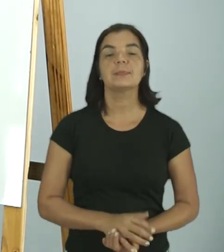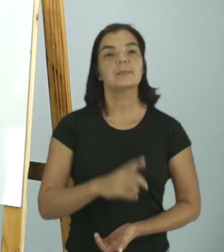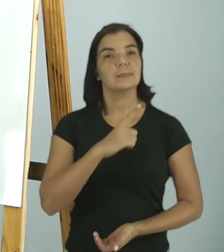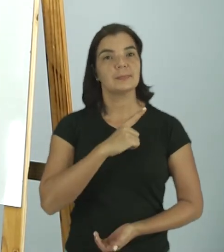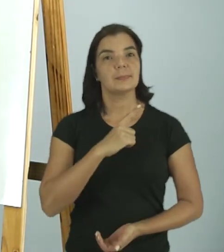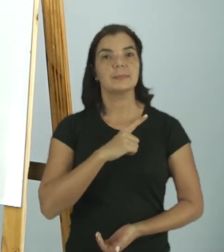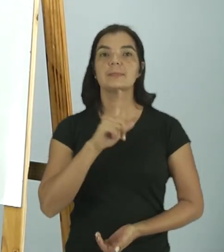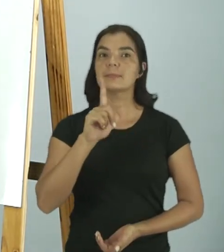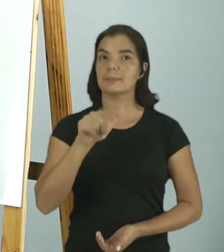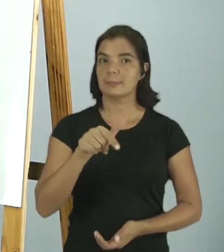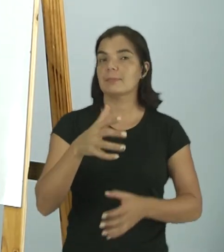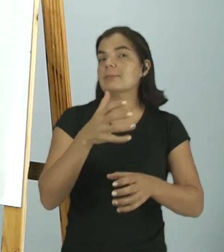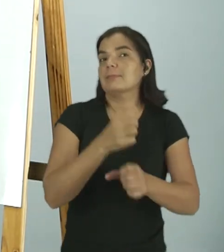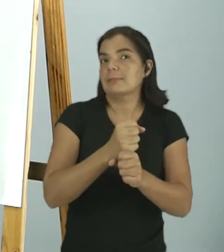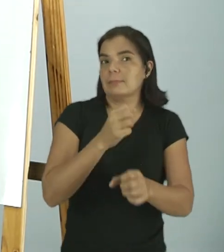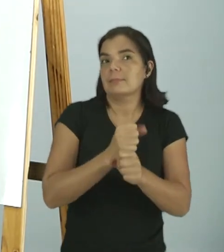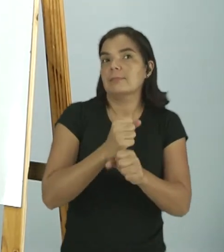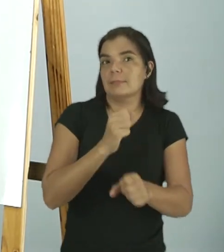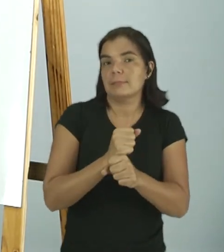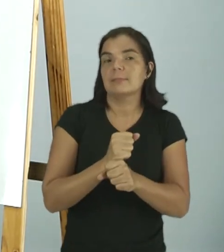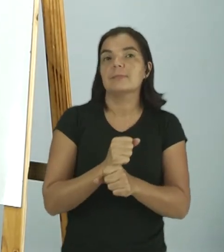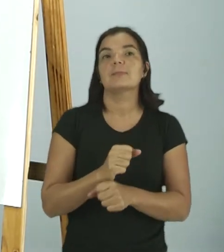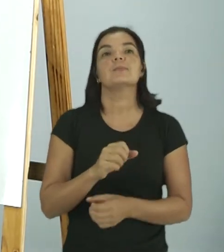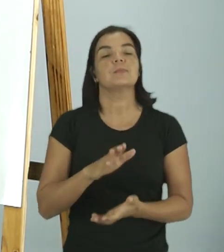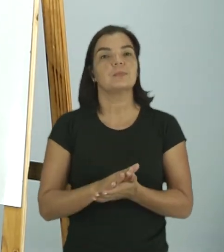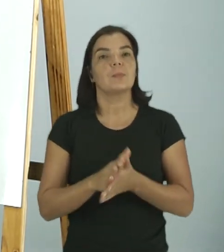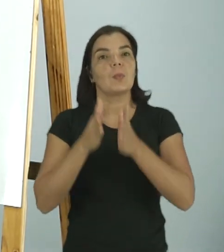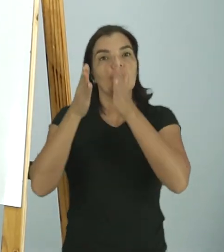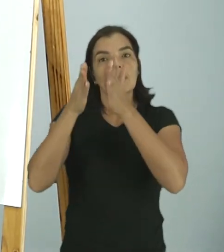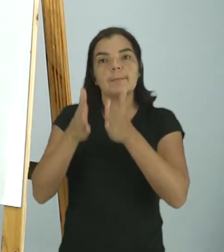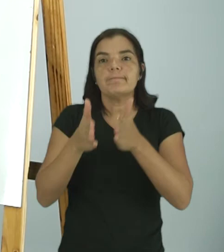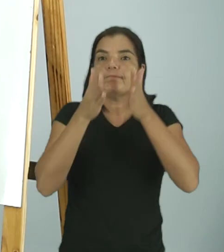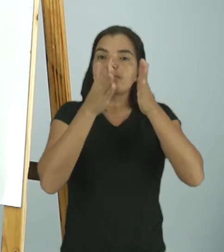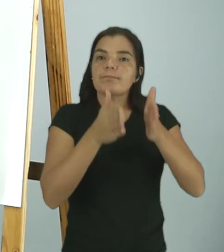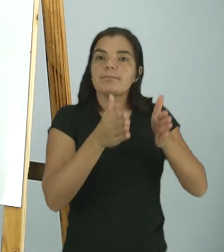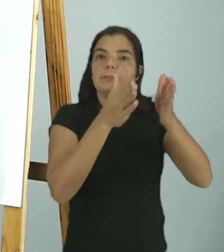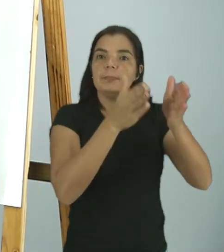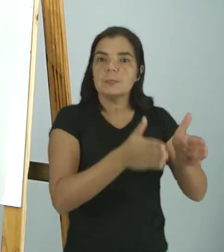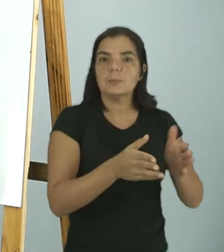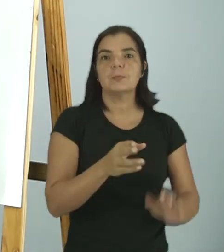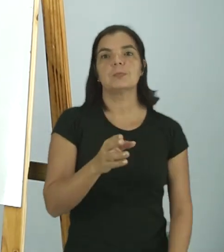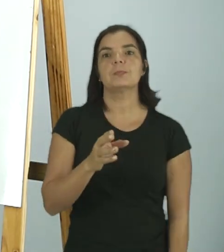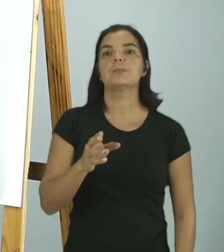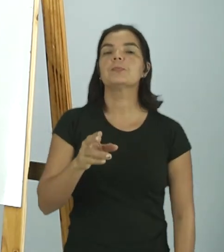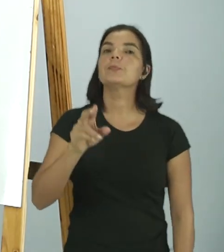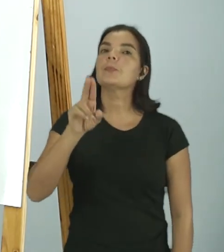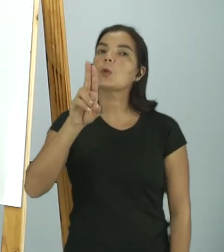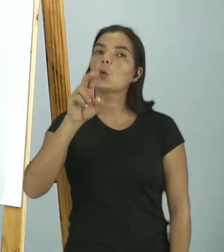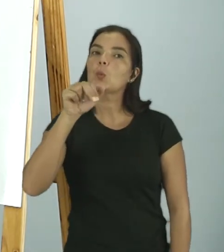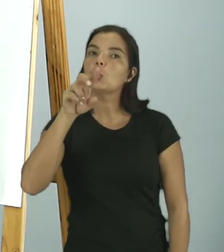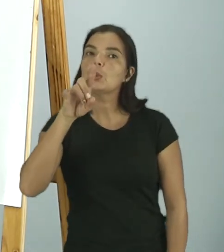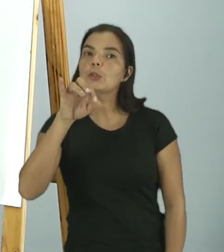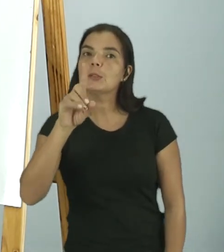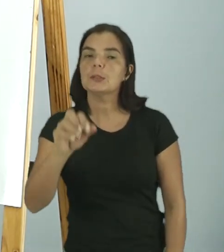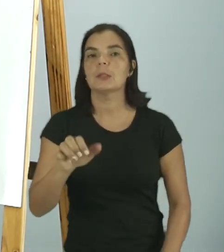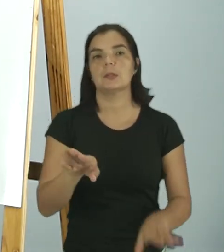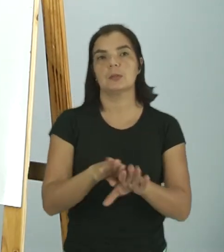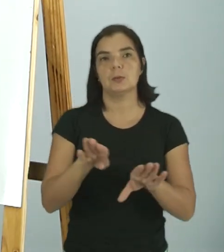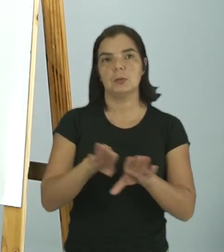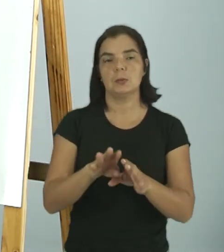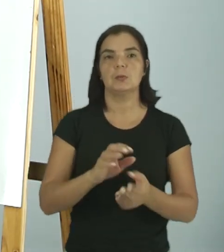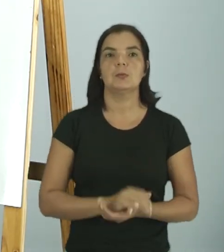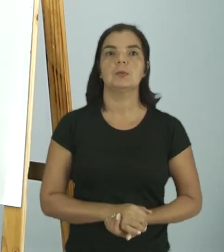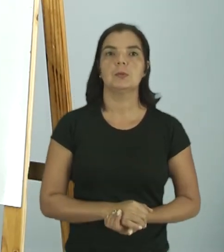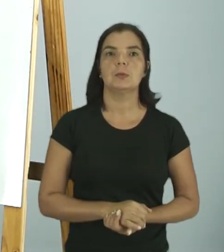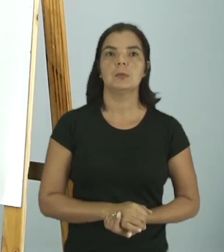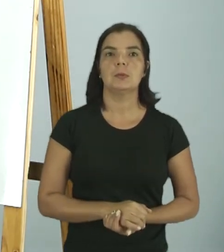é adição nós temos unidade dezena centena e unidade de milhar se você tem